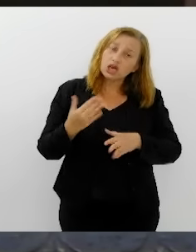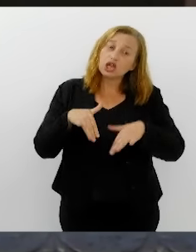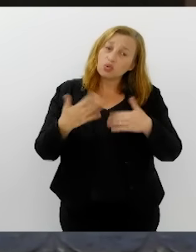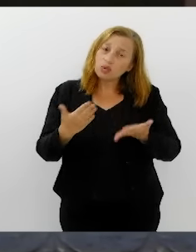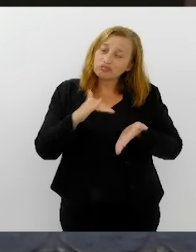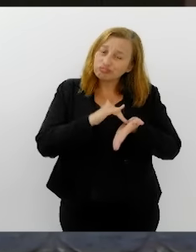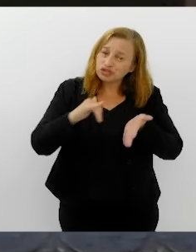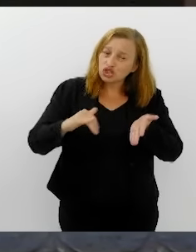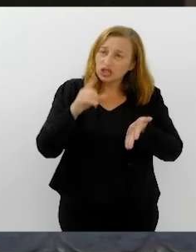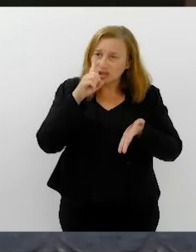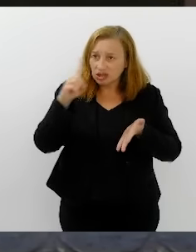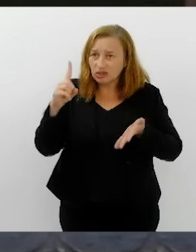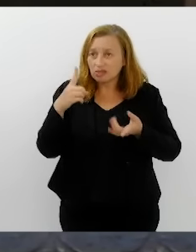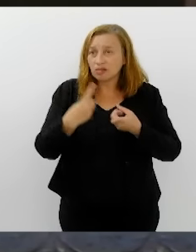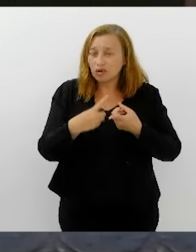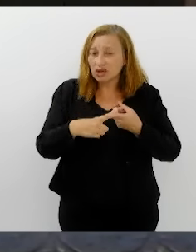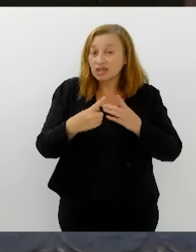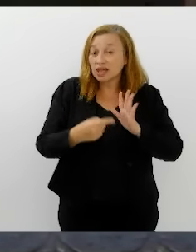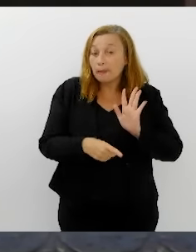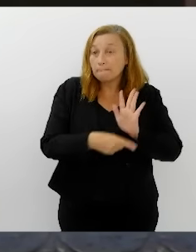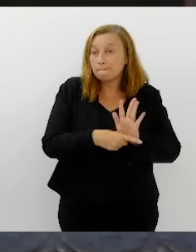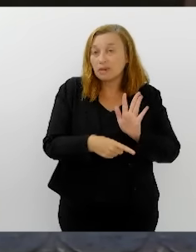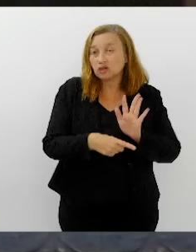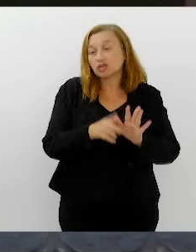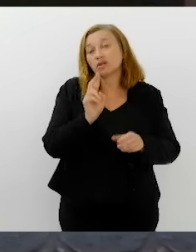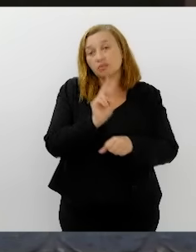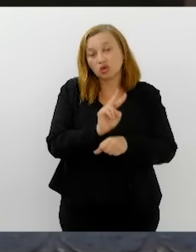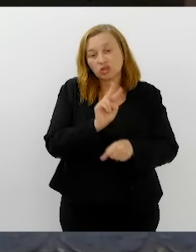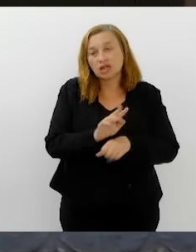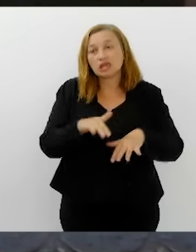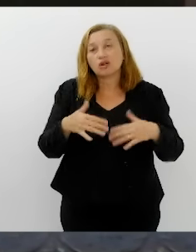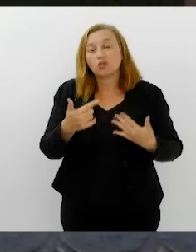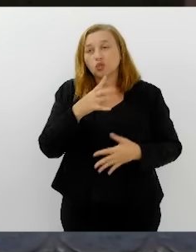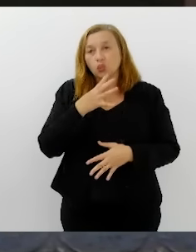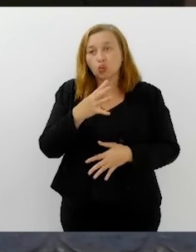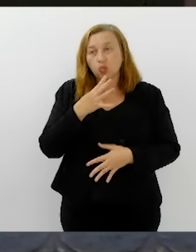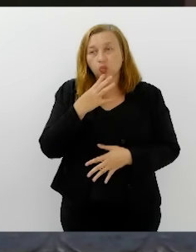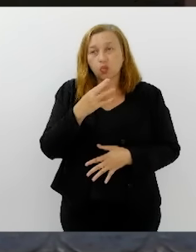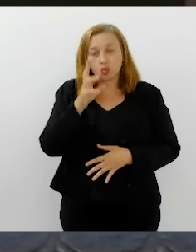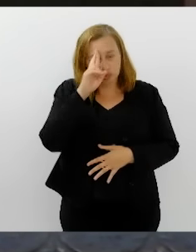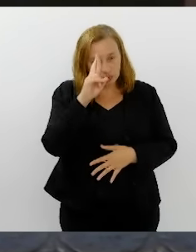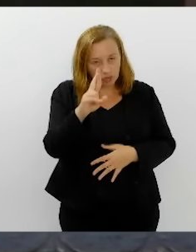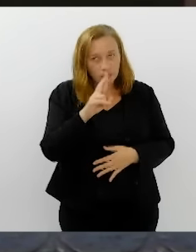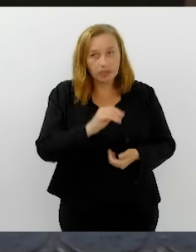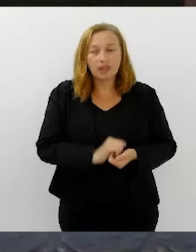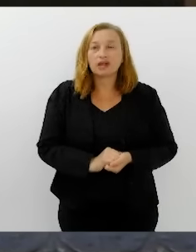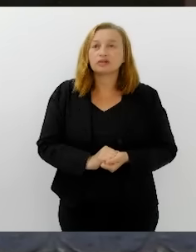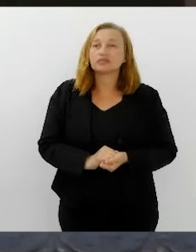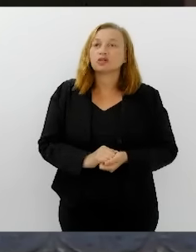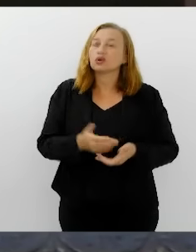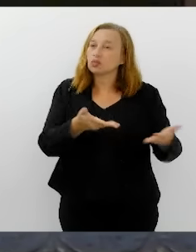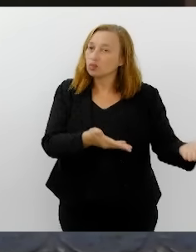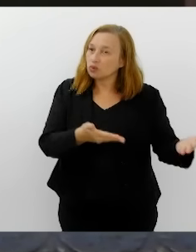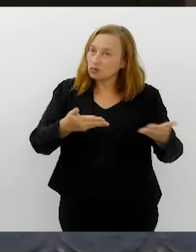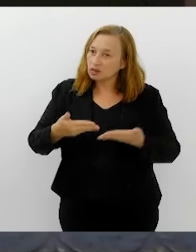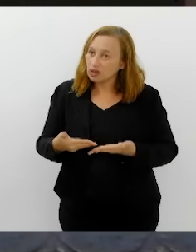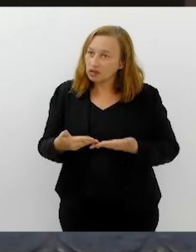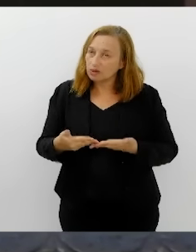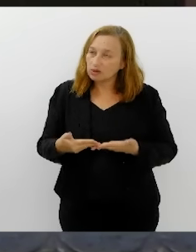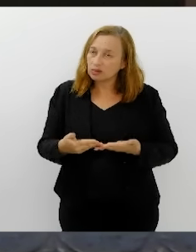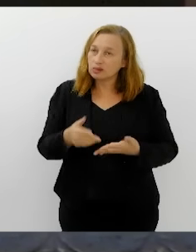é porque Ele está livrando a gente. Quando eu conheci o Senhor, e eu convidei para a gente ir no